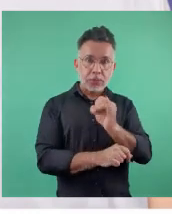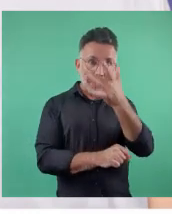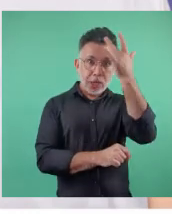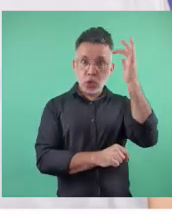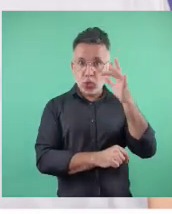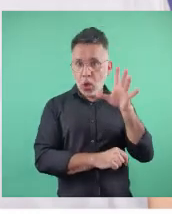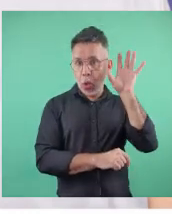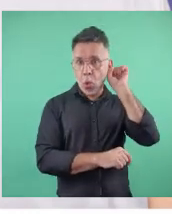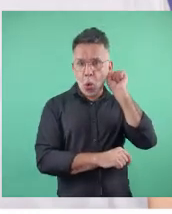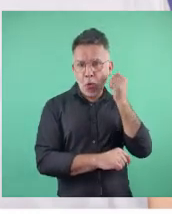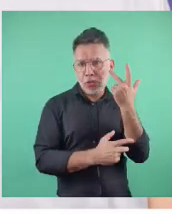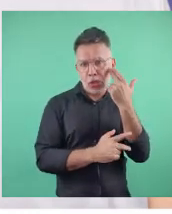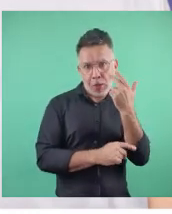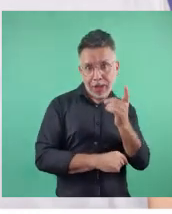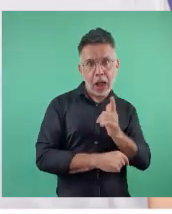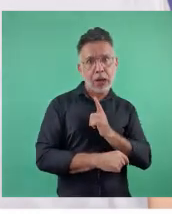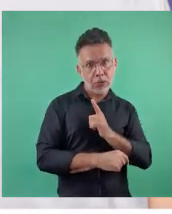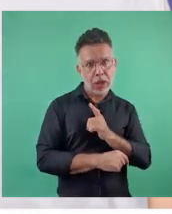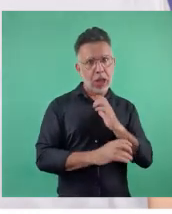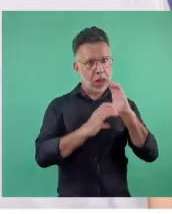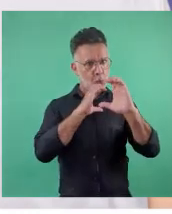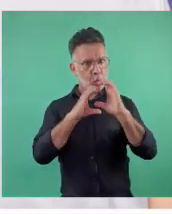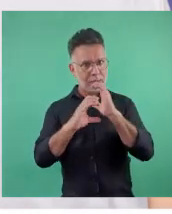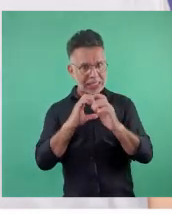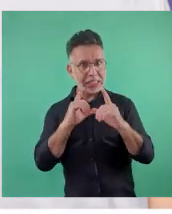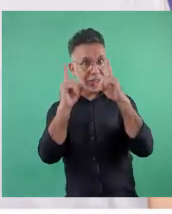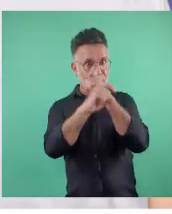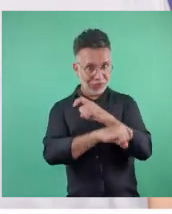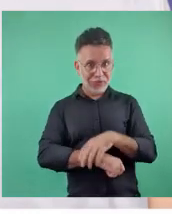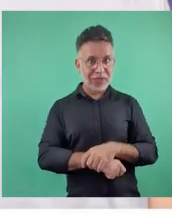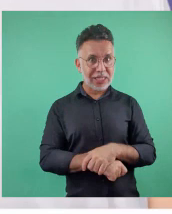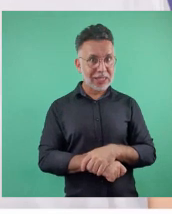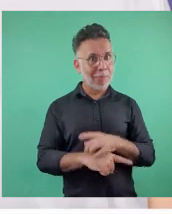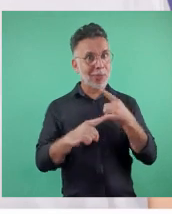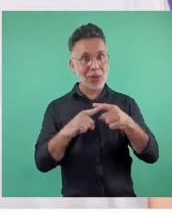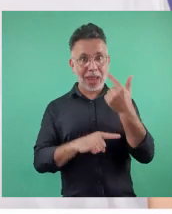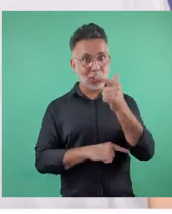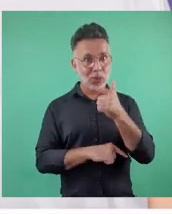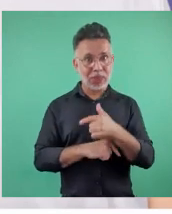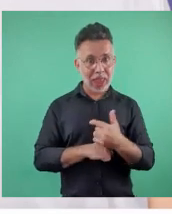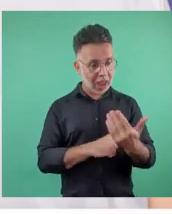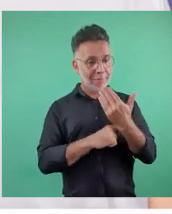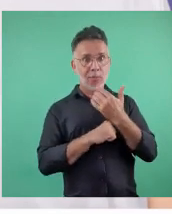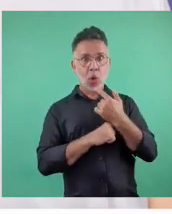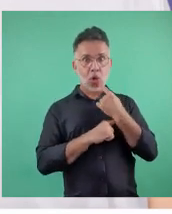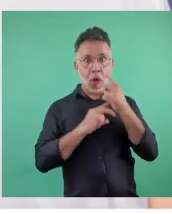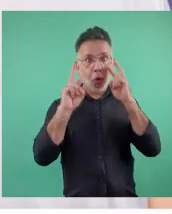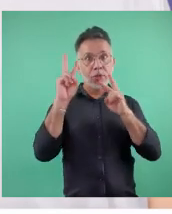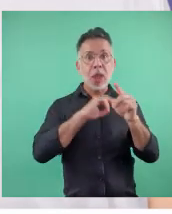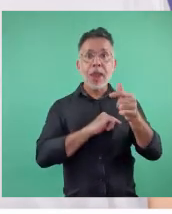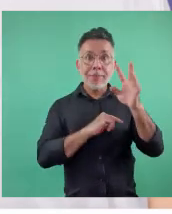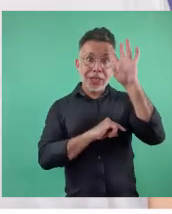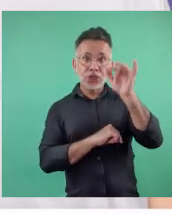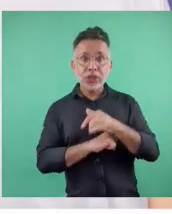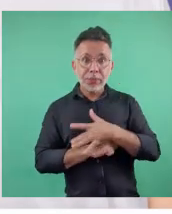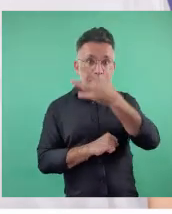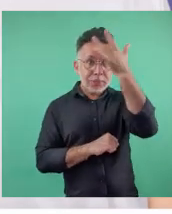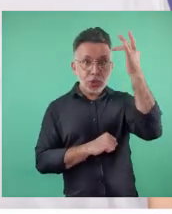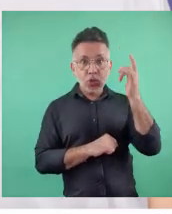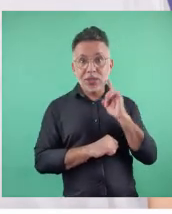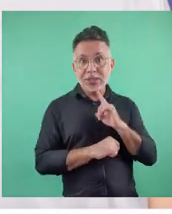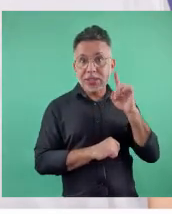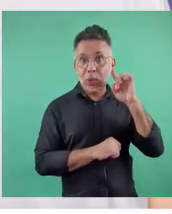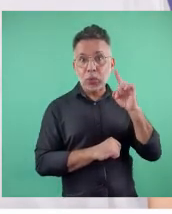o apoio visual. Então, se para uma pessoa com audição normal, muitas vezes a comunicação está difícil porque não tem o